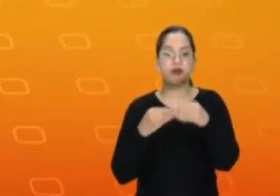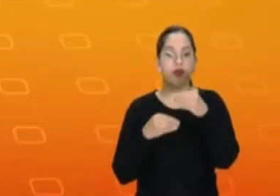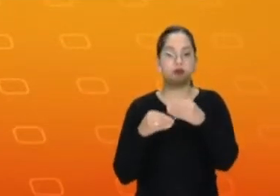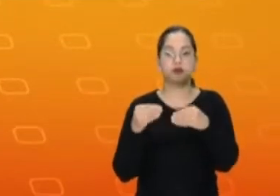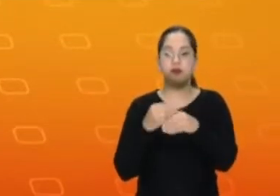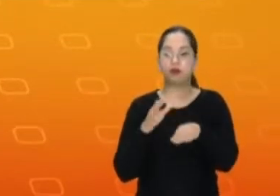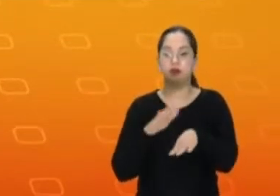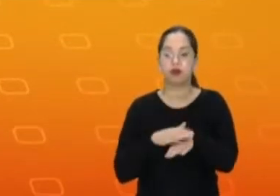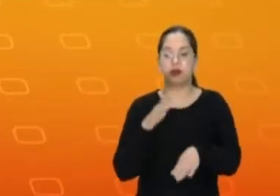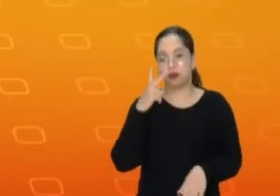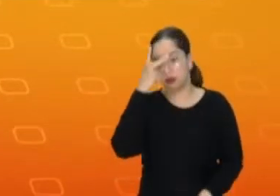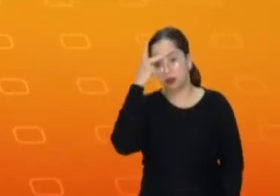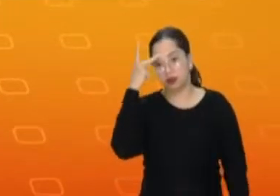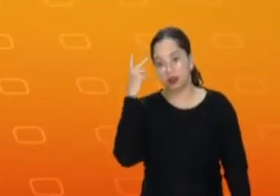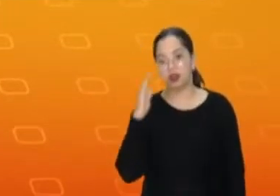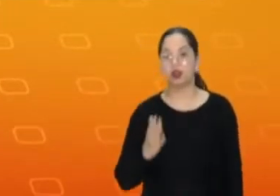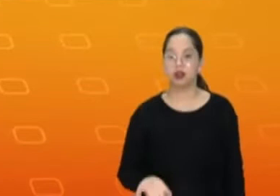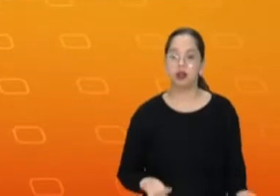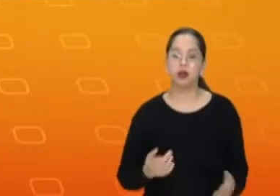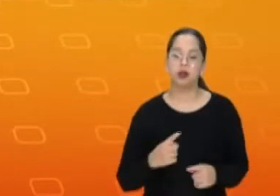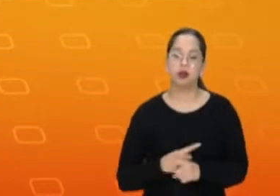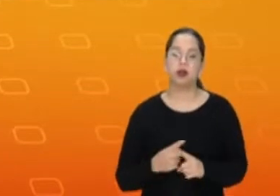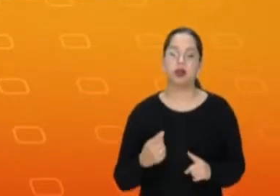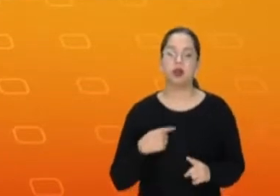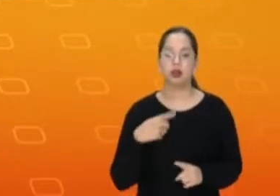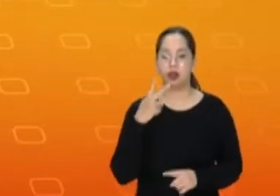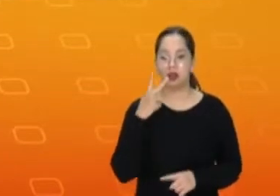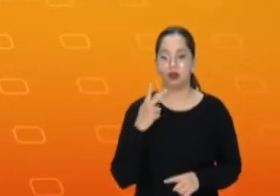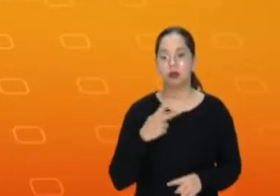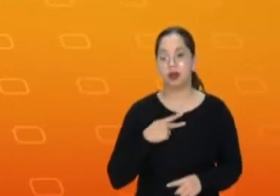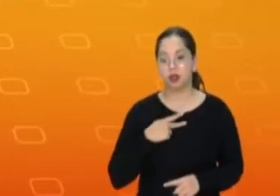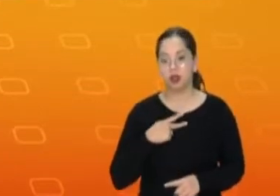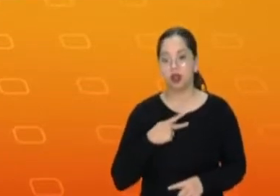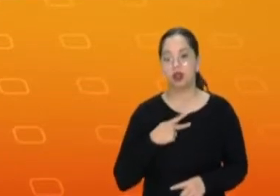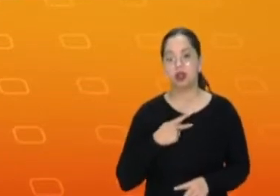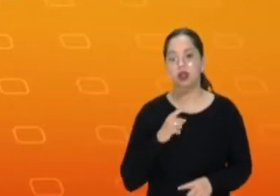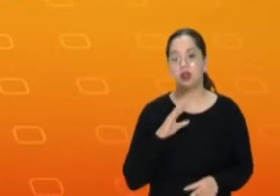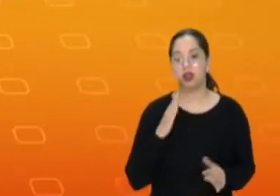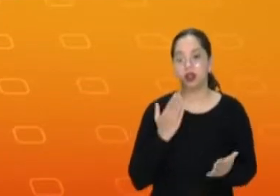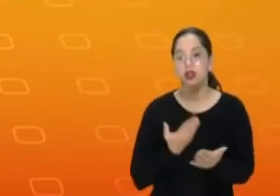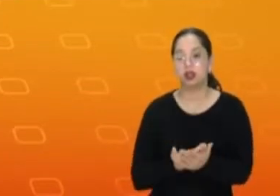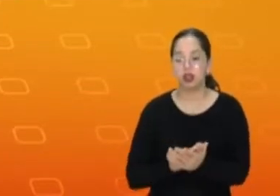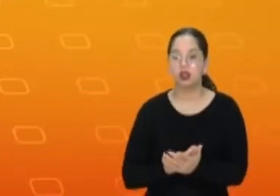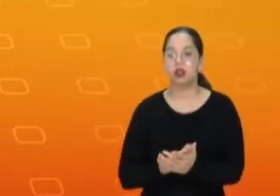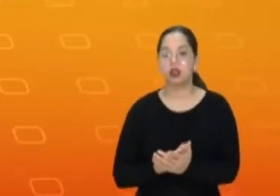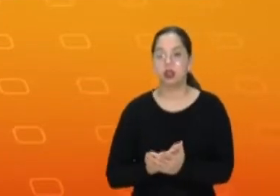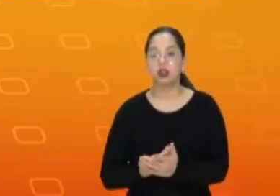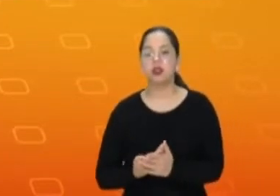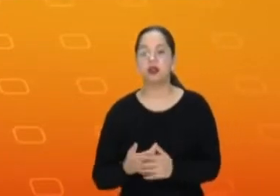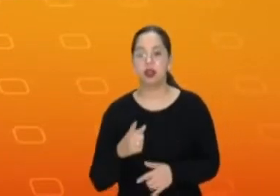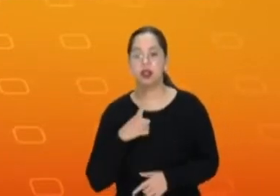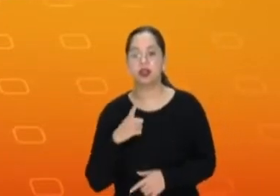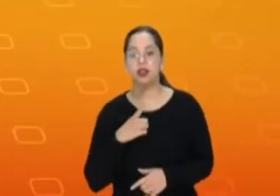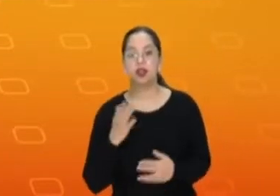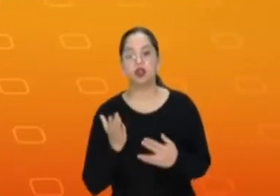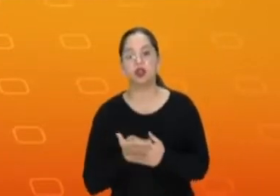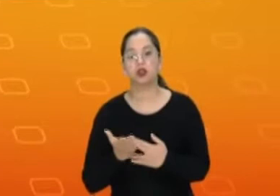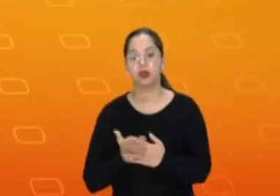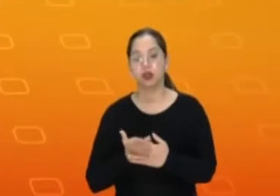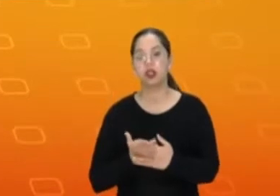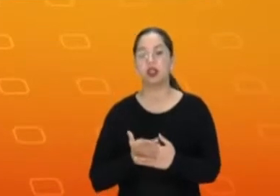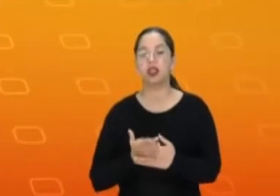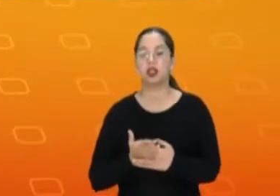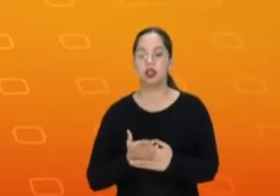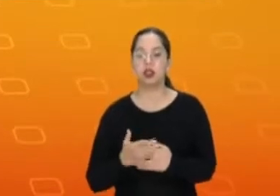particularmente, acredito muito no modelo onde ainda assim teremos as divisões por questão de